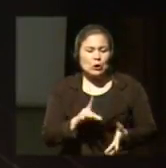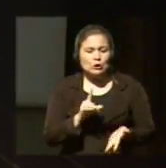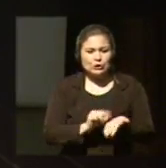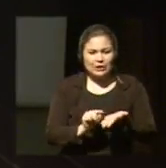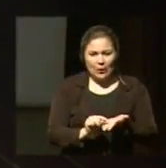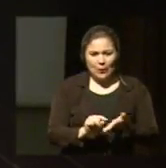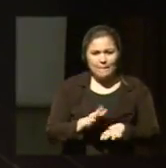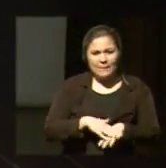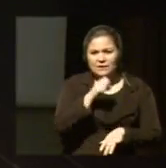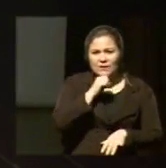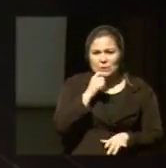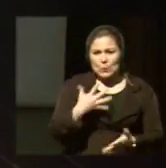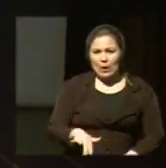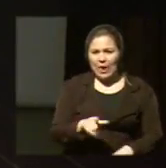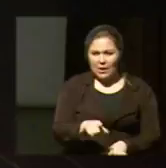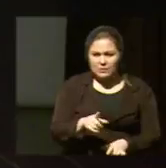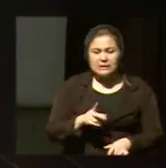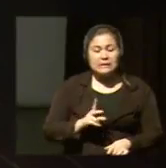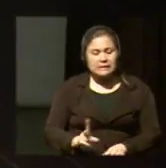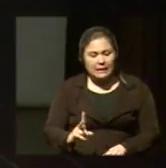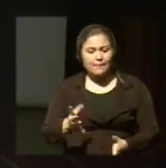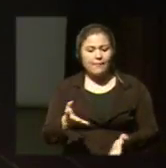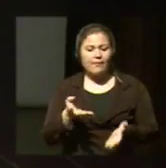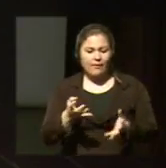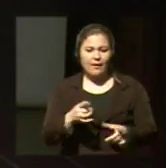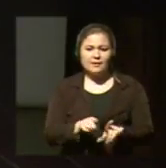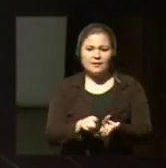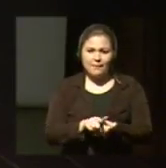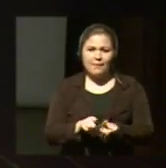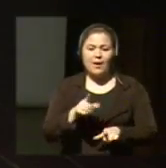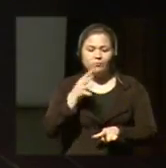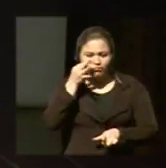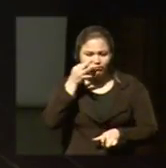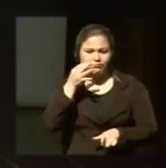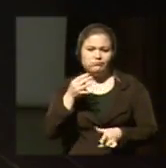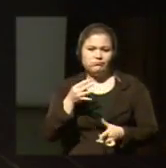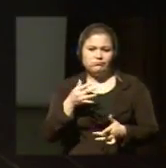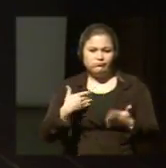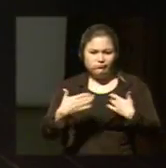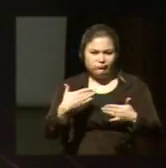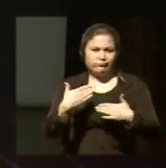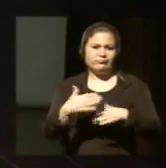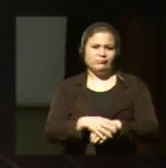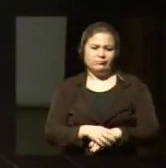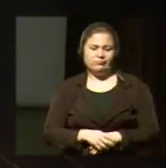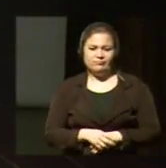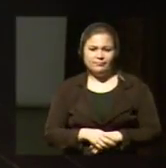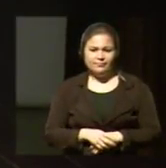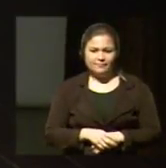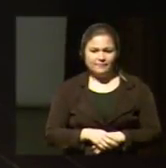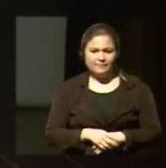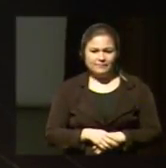velhos não querem isso. Eles sempre também querem esse tempo real, esse convívio real.